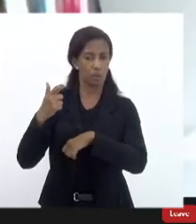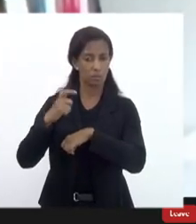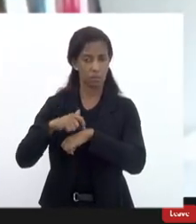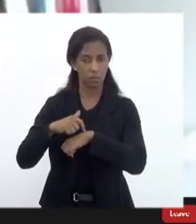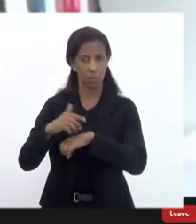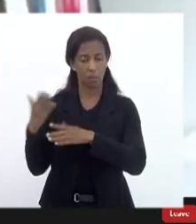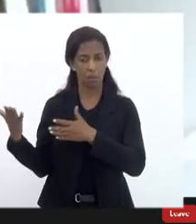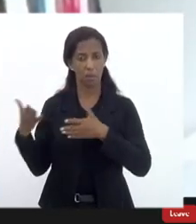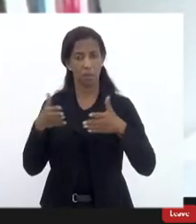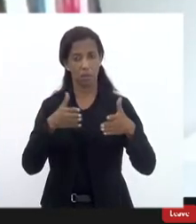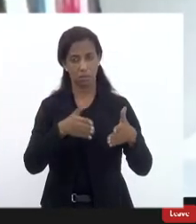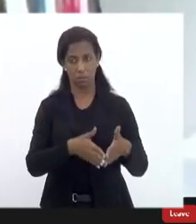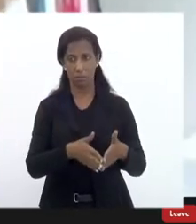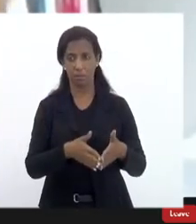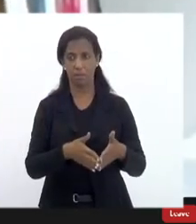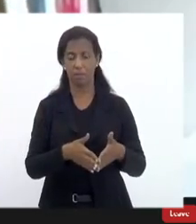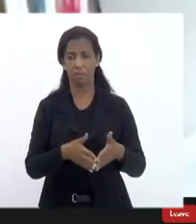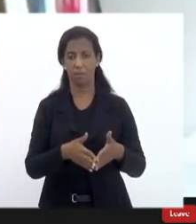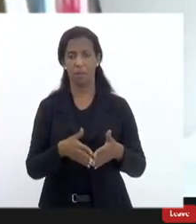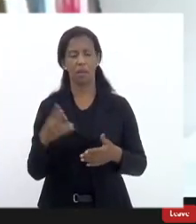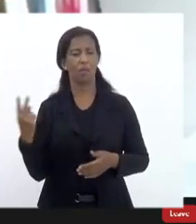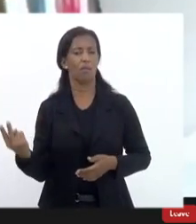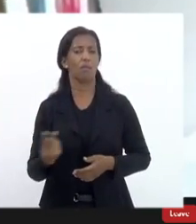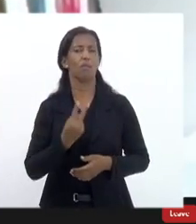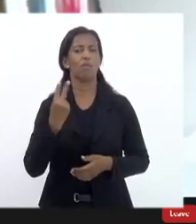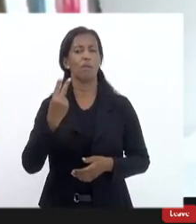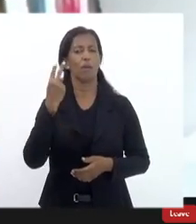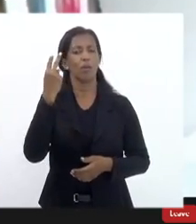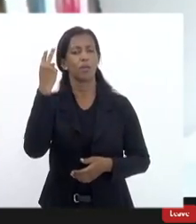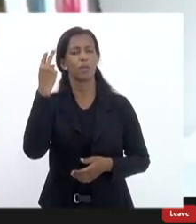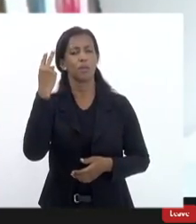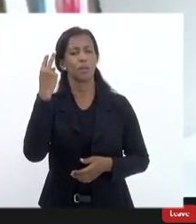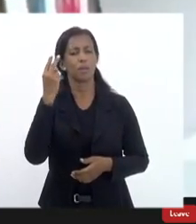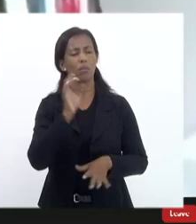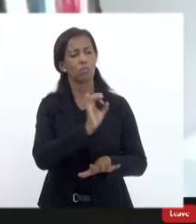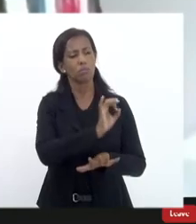mas deixo a questão da valorização efetiva,